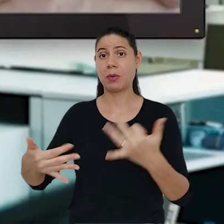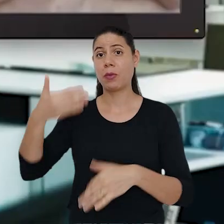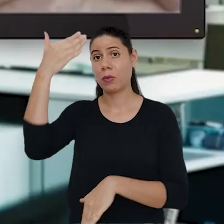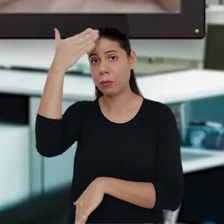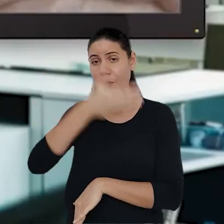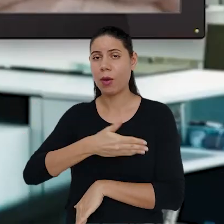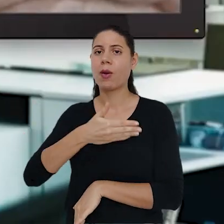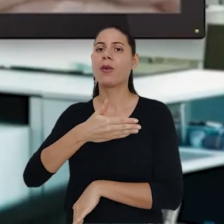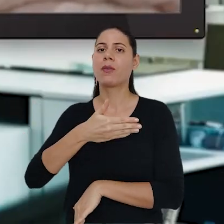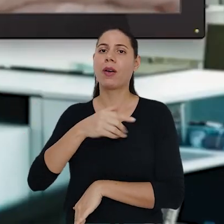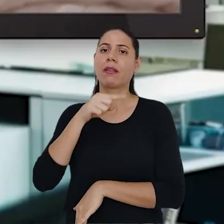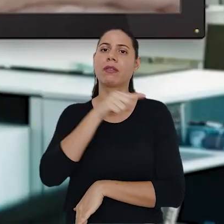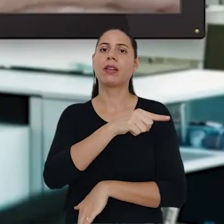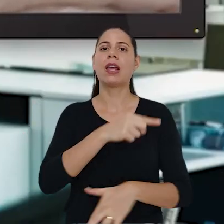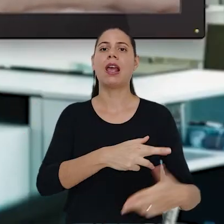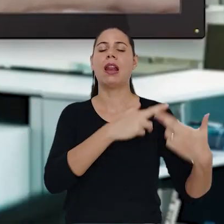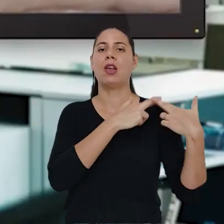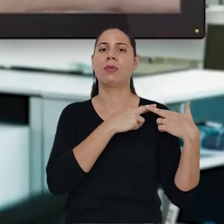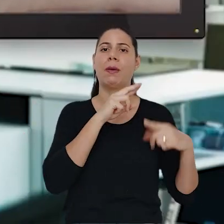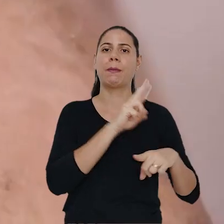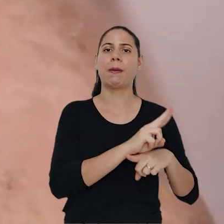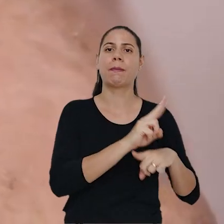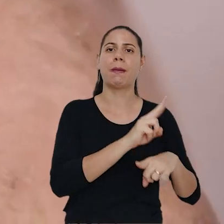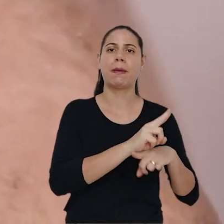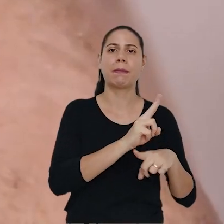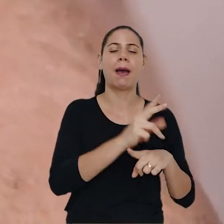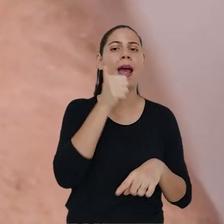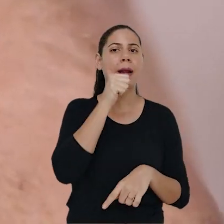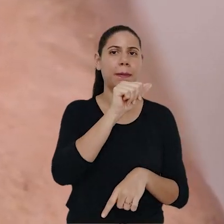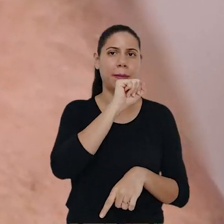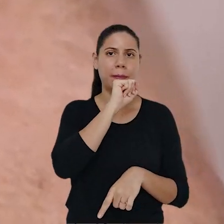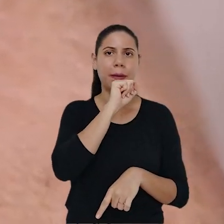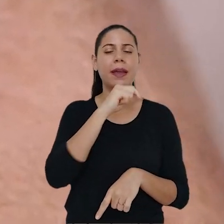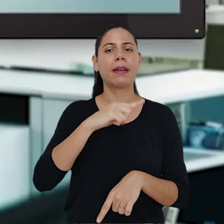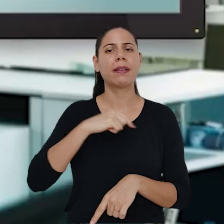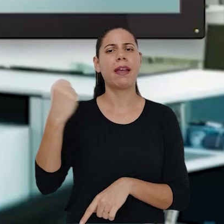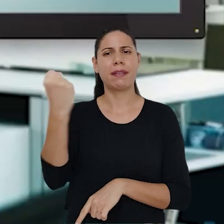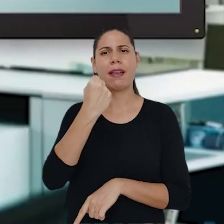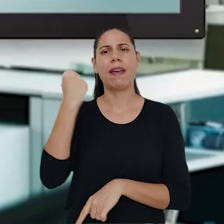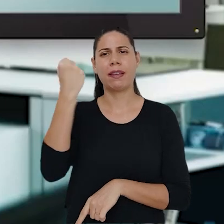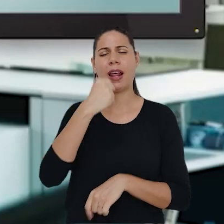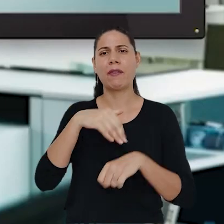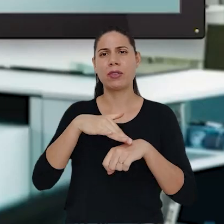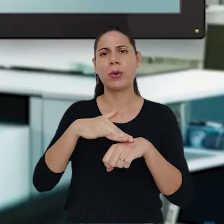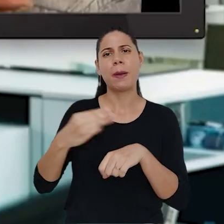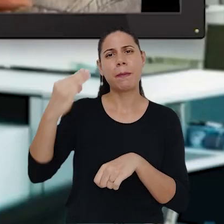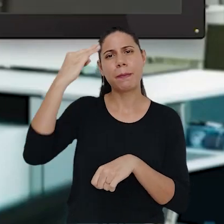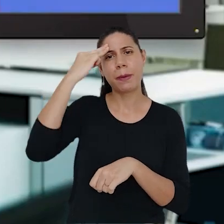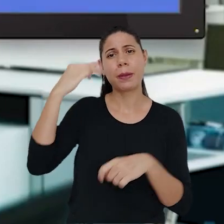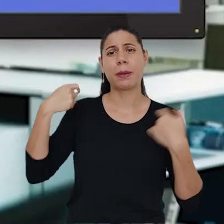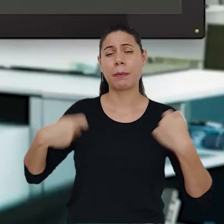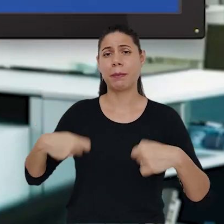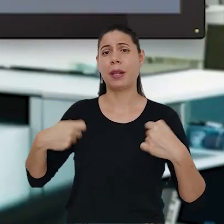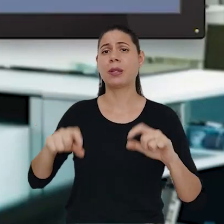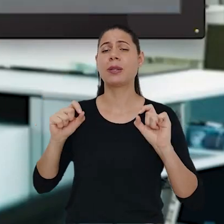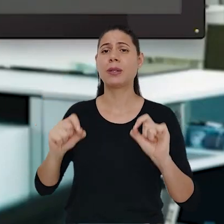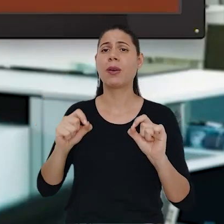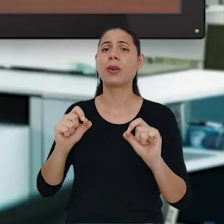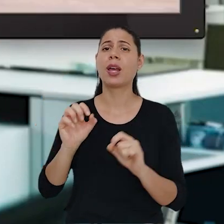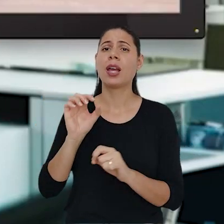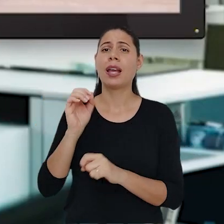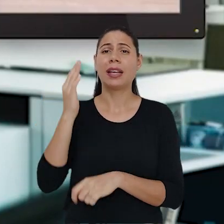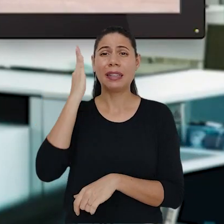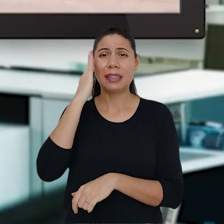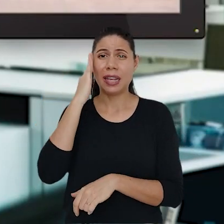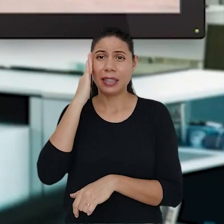comprovado que o investigado é o responsável pelos cuidados da mãe, que sofre de grave doença mental, cabe ao judiciário considerar não só a situação do